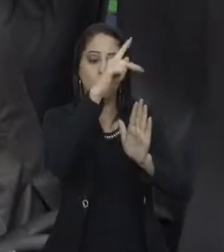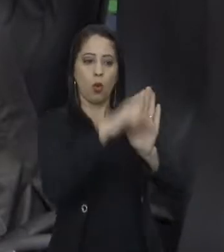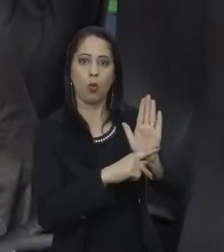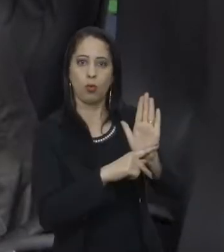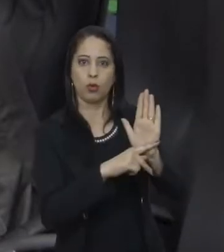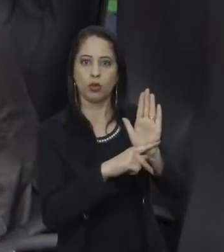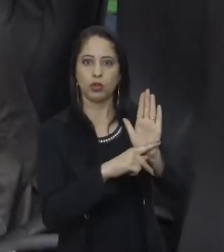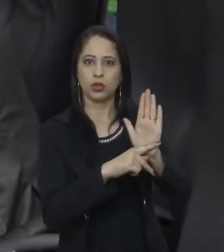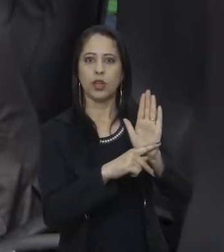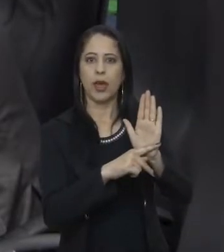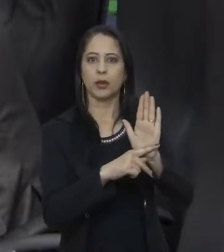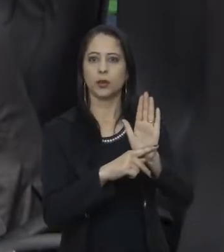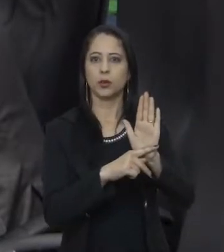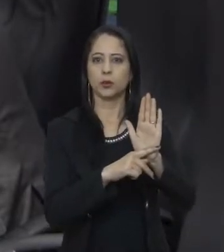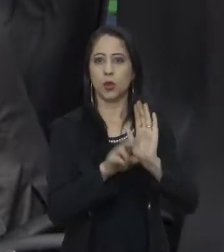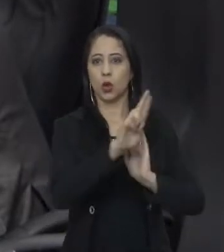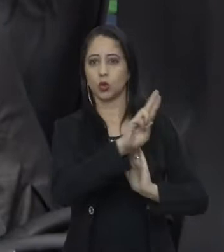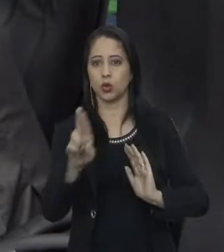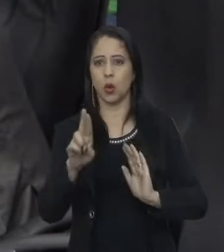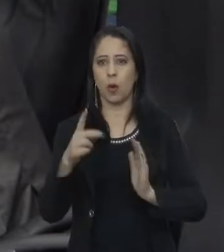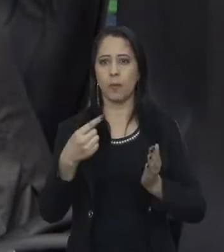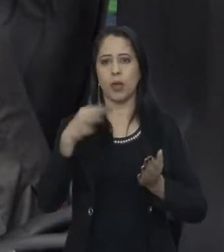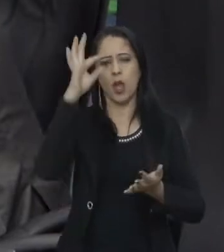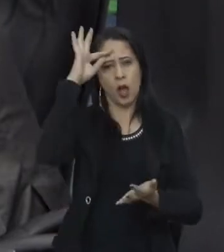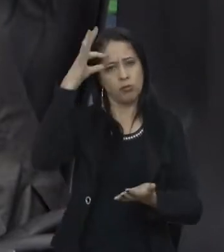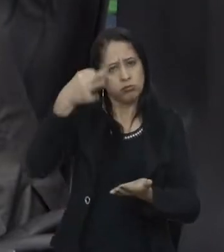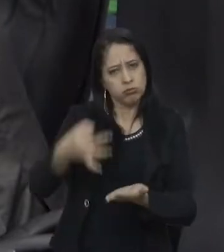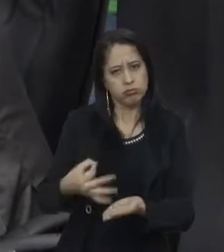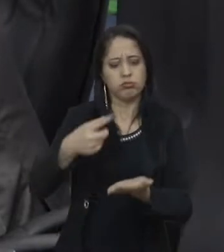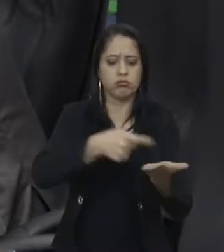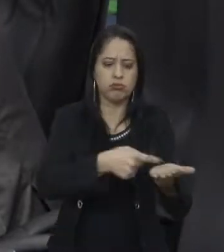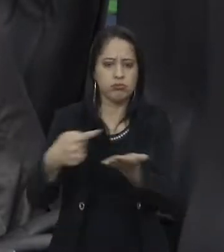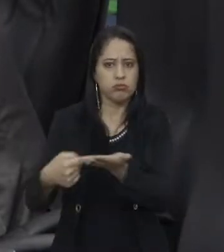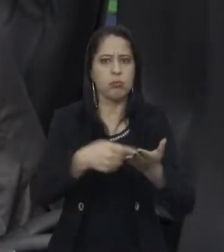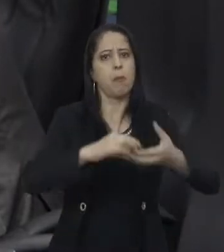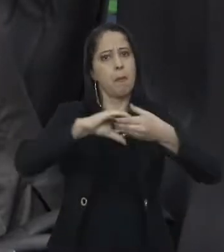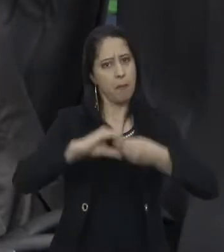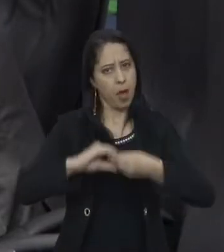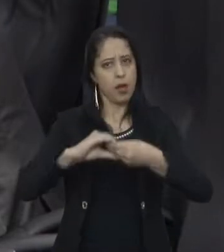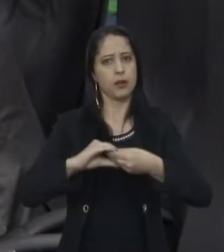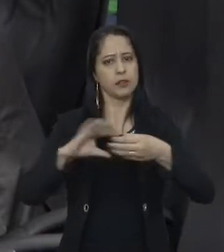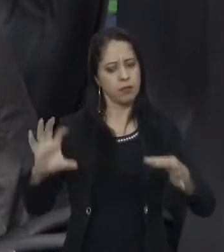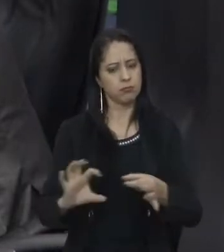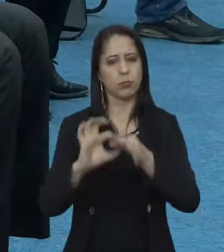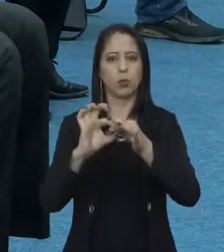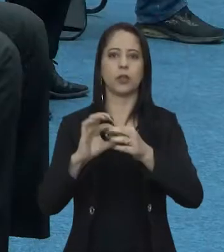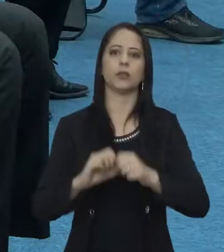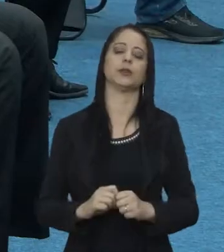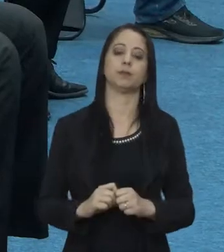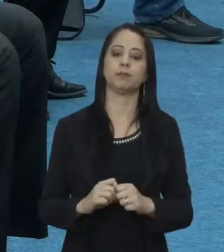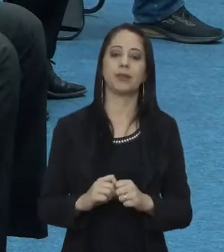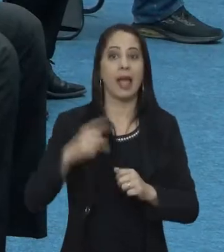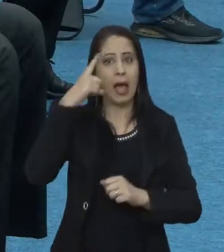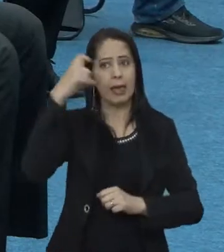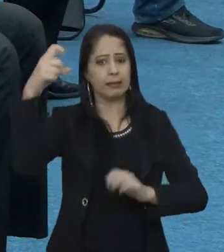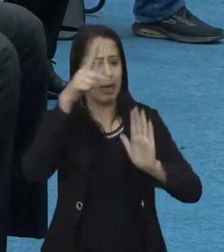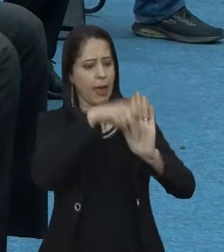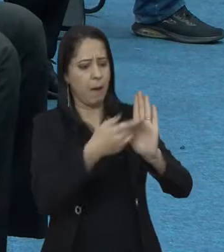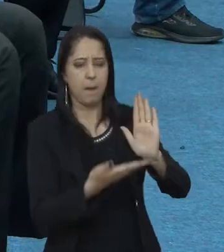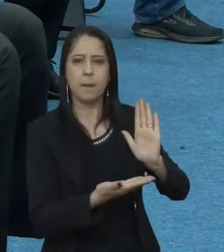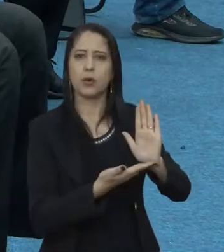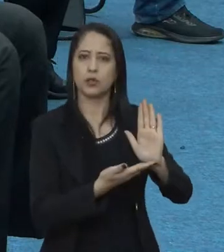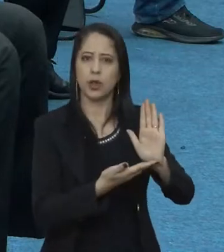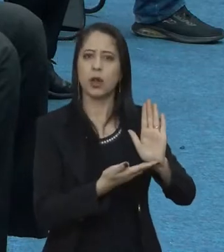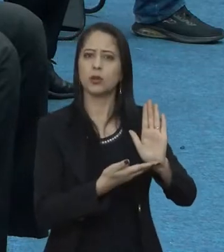conciliar é trabalhar de mãos dadas do Tribunal Regional do Trabalho da 15ª Região a ideia deste projecto